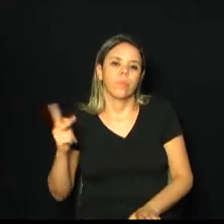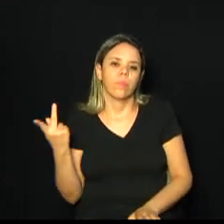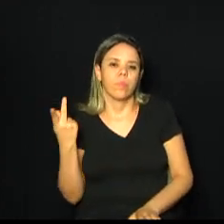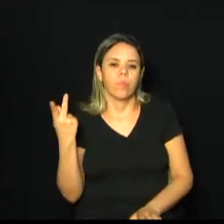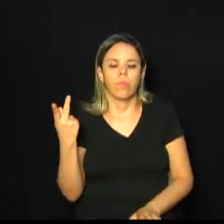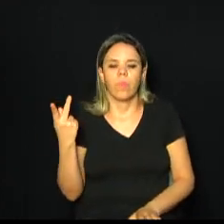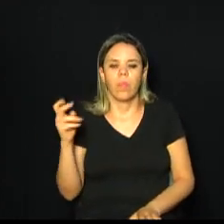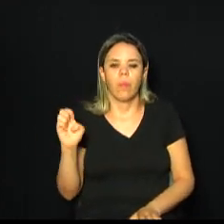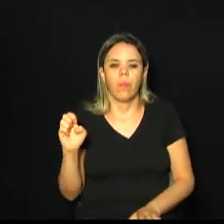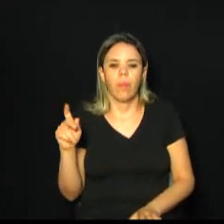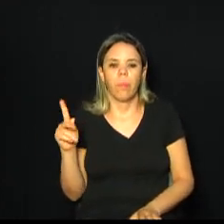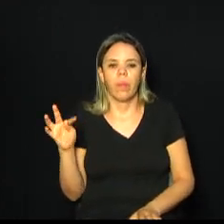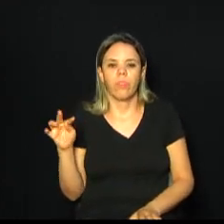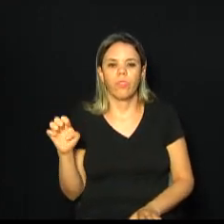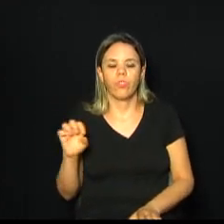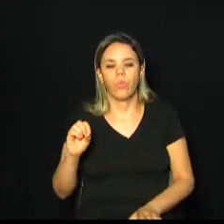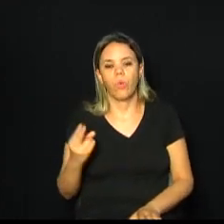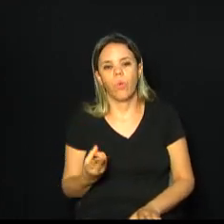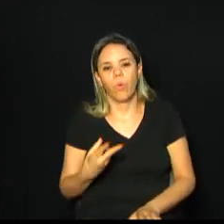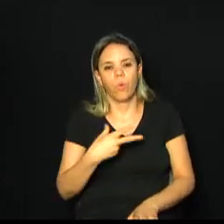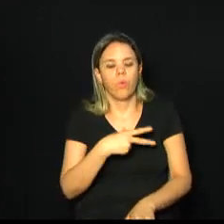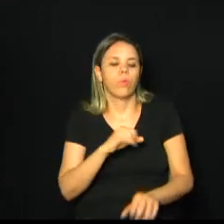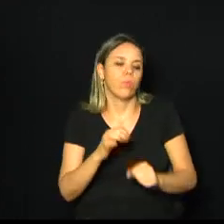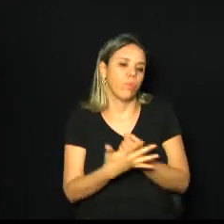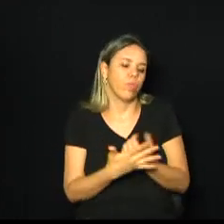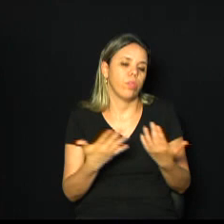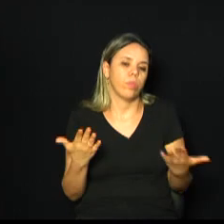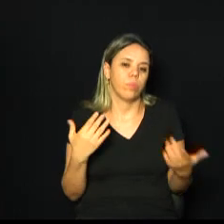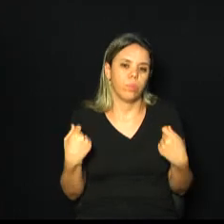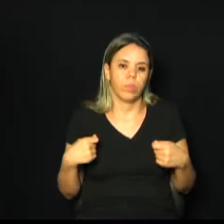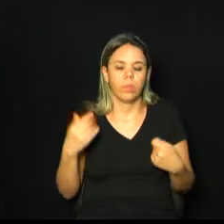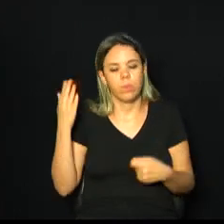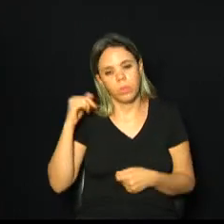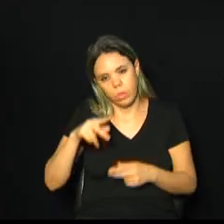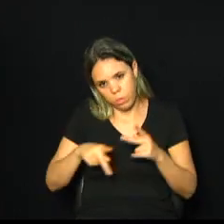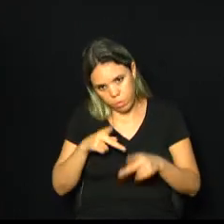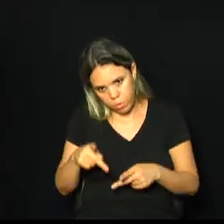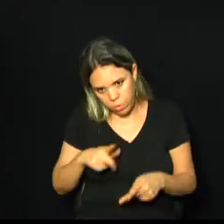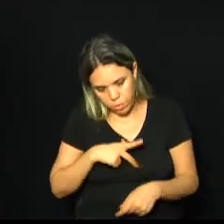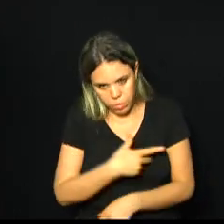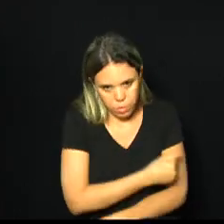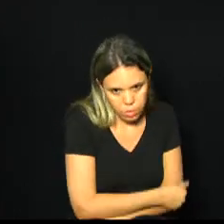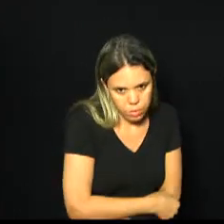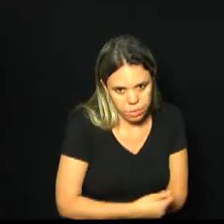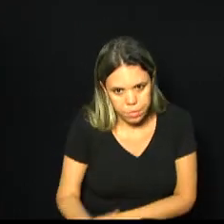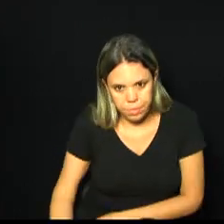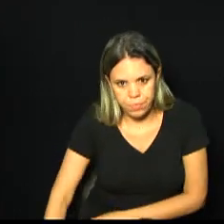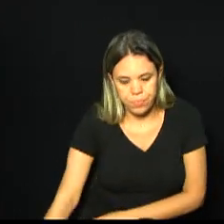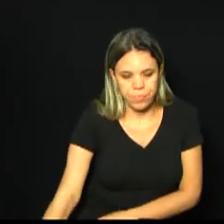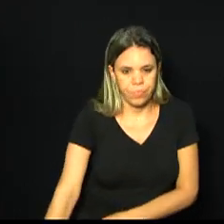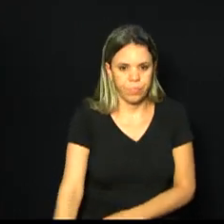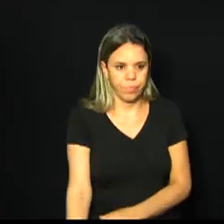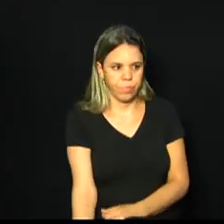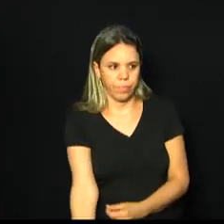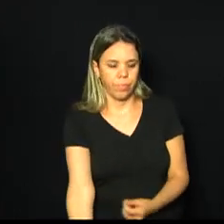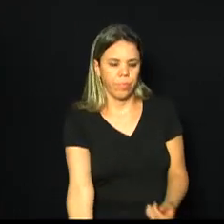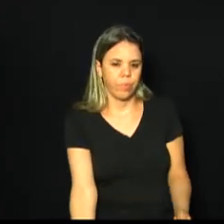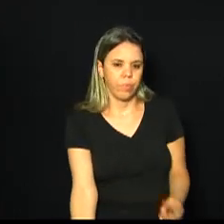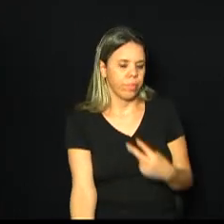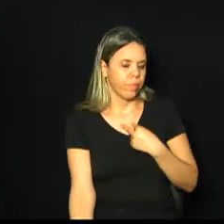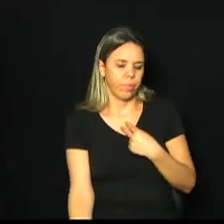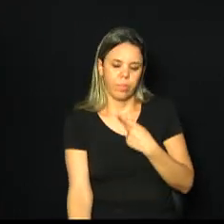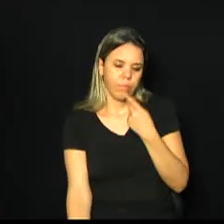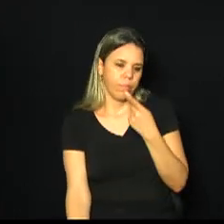a vacina do Covid. Eu preciso saber se essas pessoas estão sendo vacinadas. Eu não